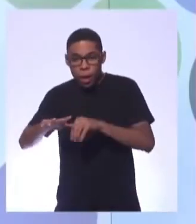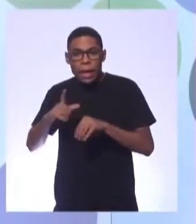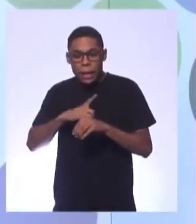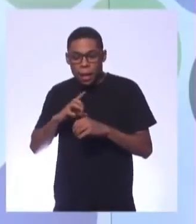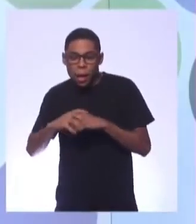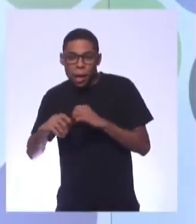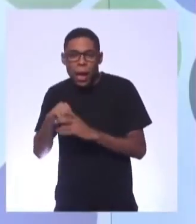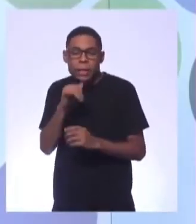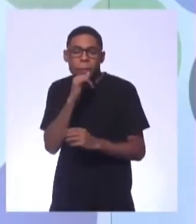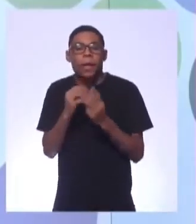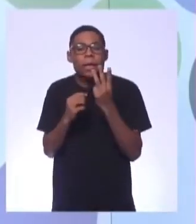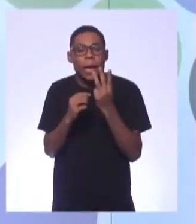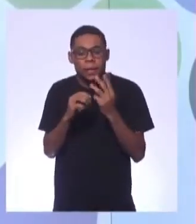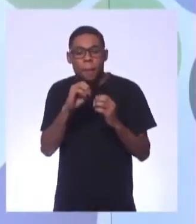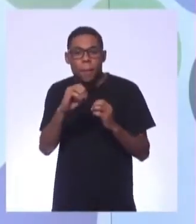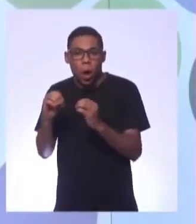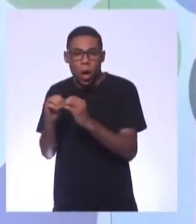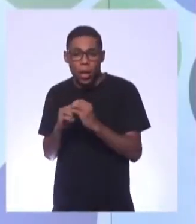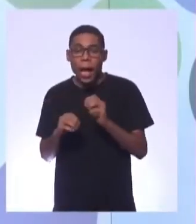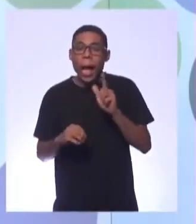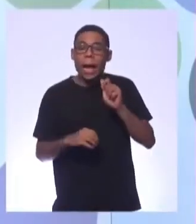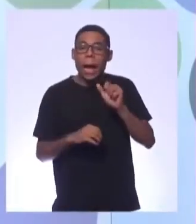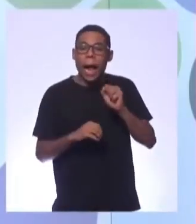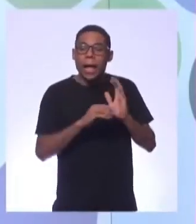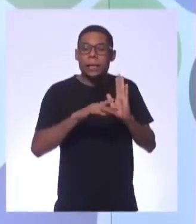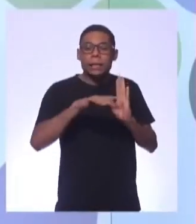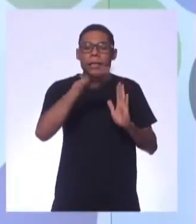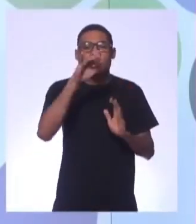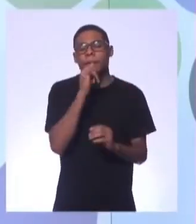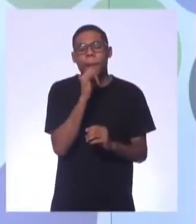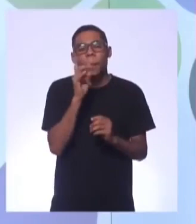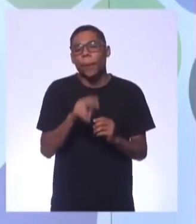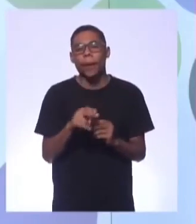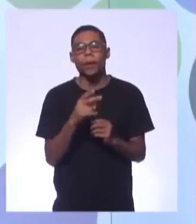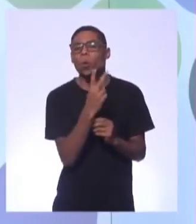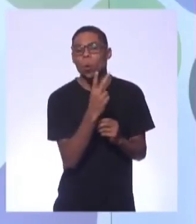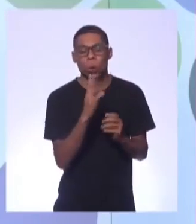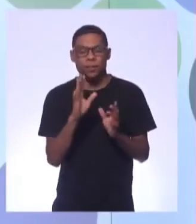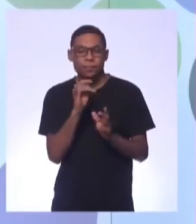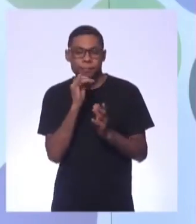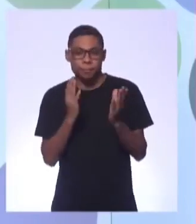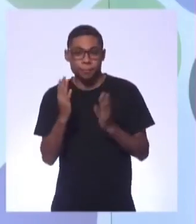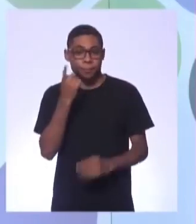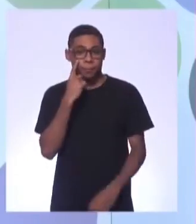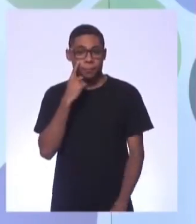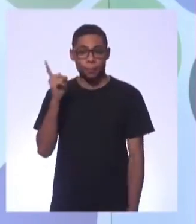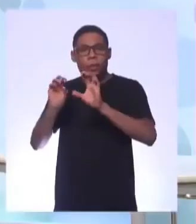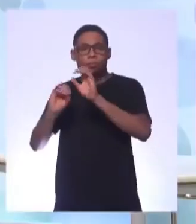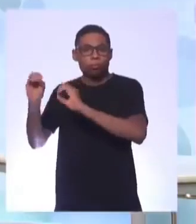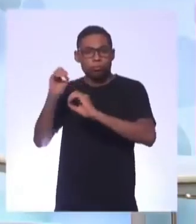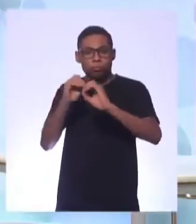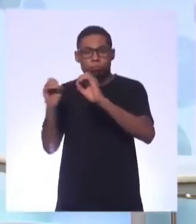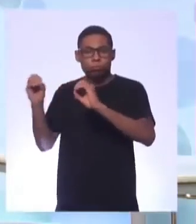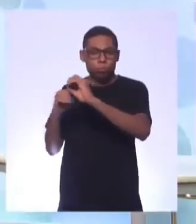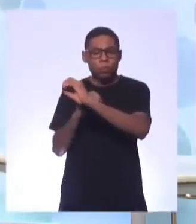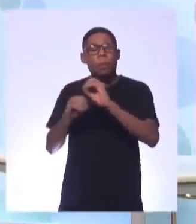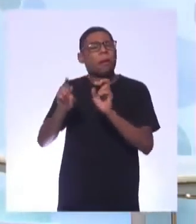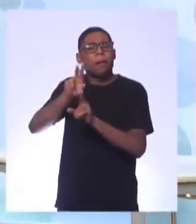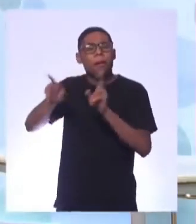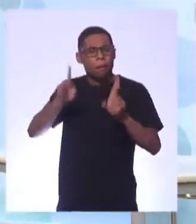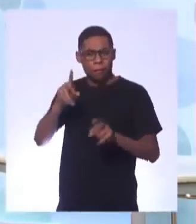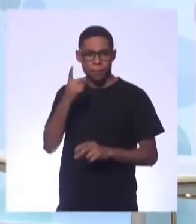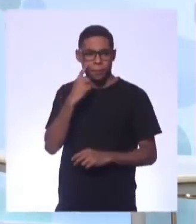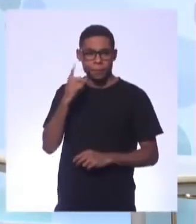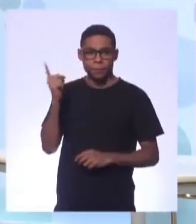bolinhas. A molécula de um gás, por exemplo, representa por 2 bolinhas. Tá bom? Então, as bolinhas agora, nesse momento, é o nosso modelo de... Certo? Aqui